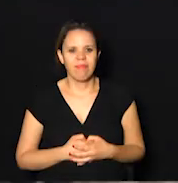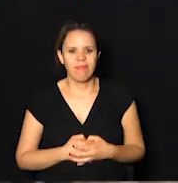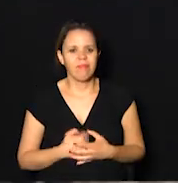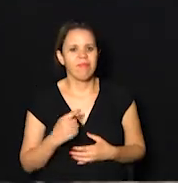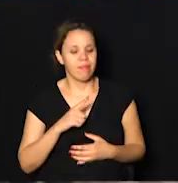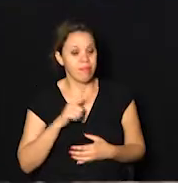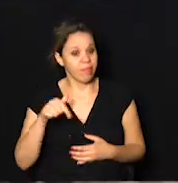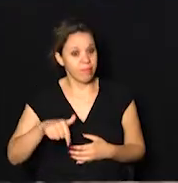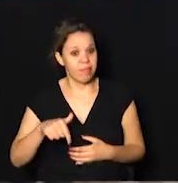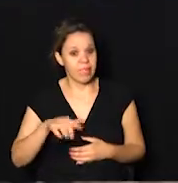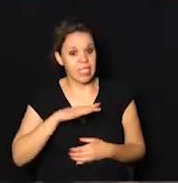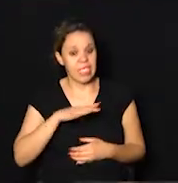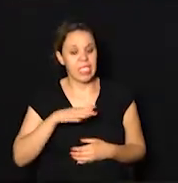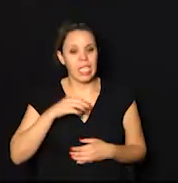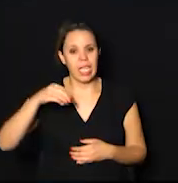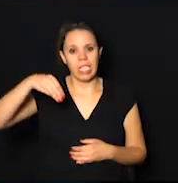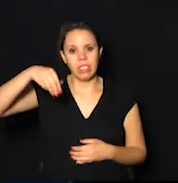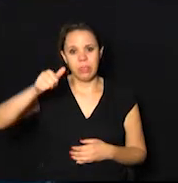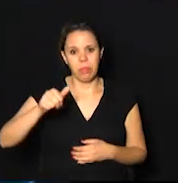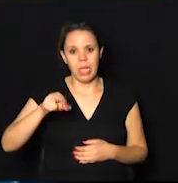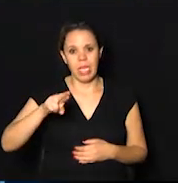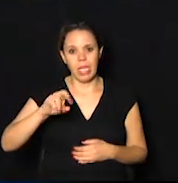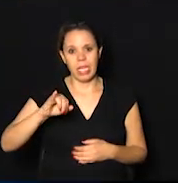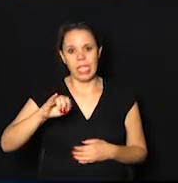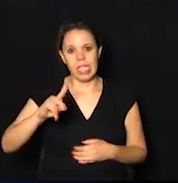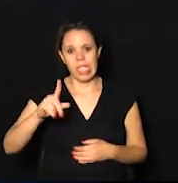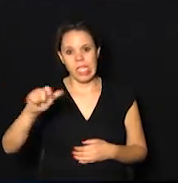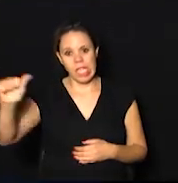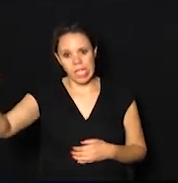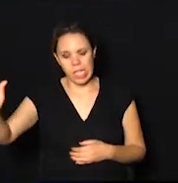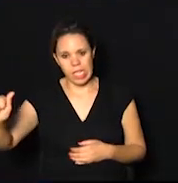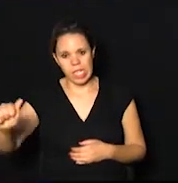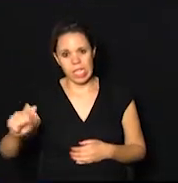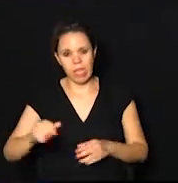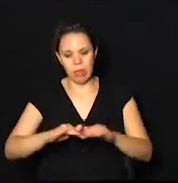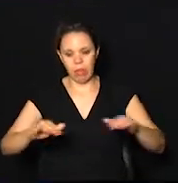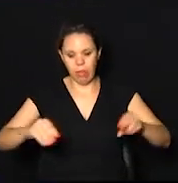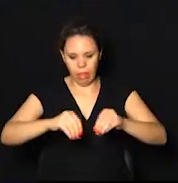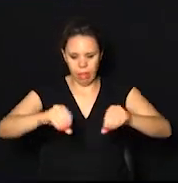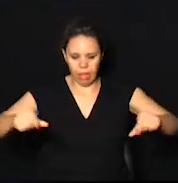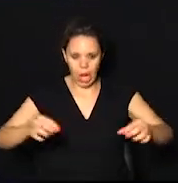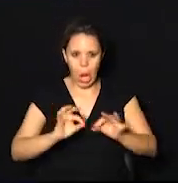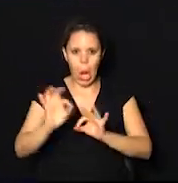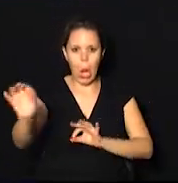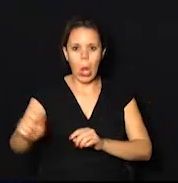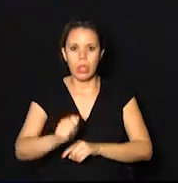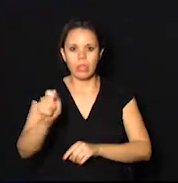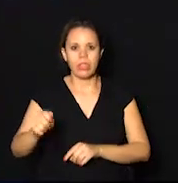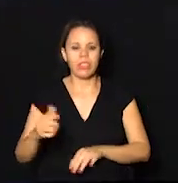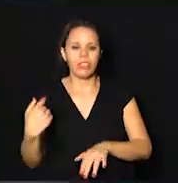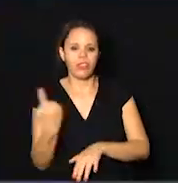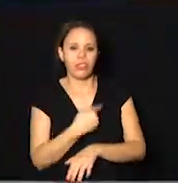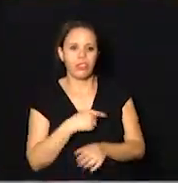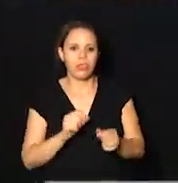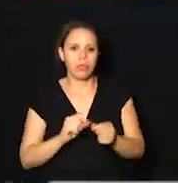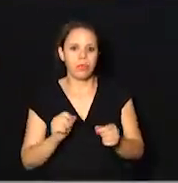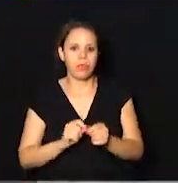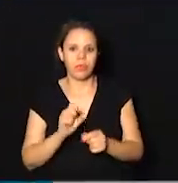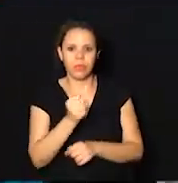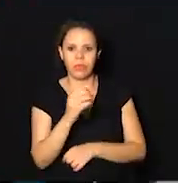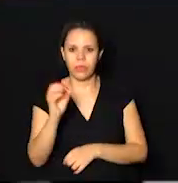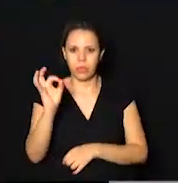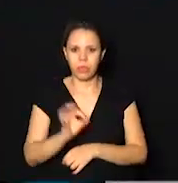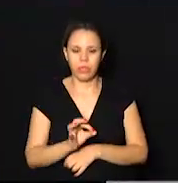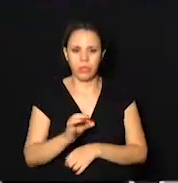e nós temos aqui em marília uma pista de terra só que é muito longe daqui da associação nossa e aí a gente acaba fazendo